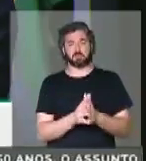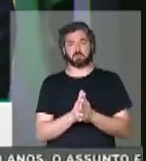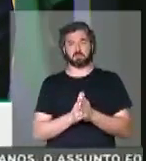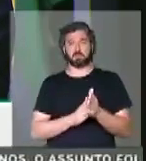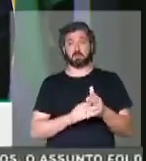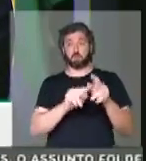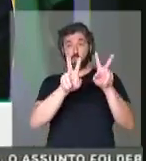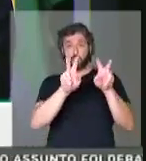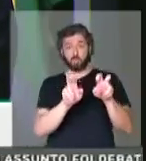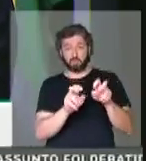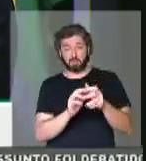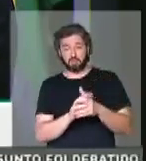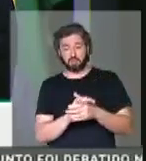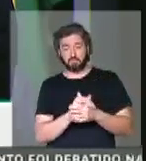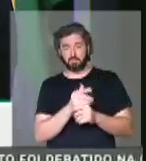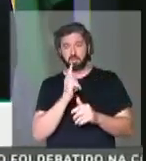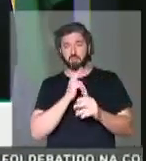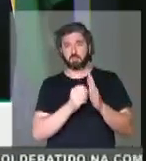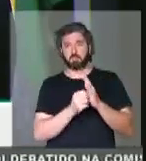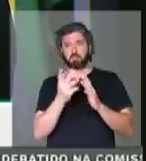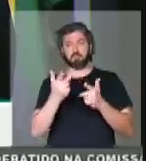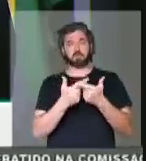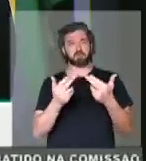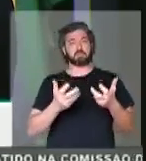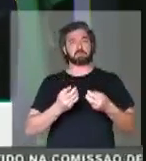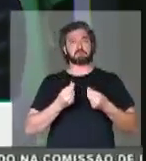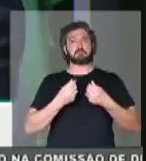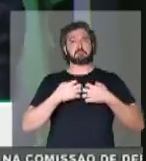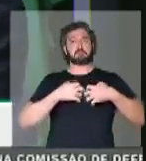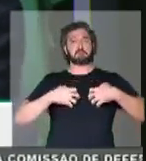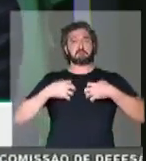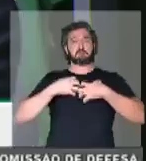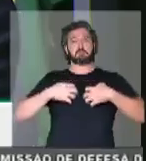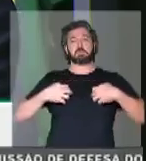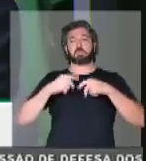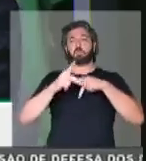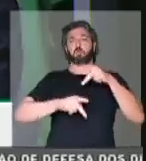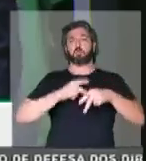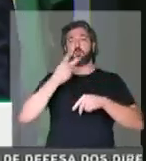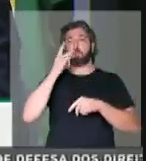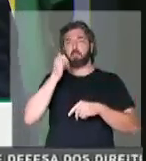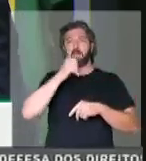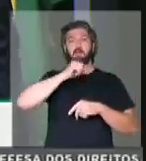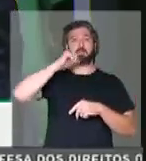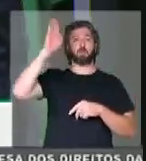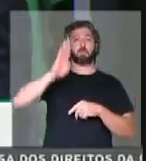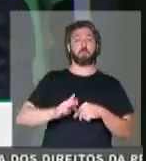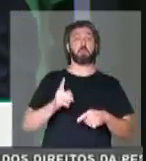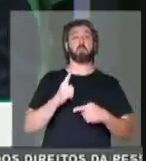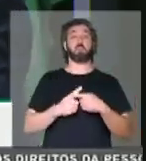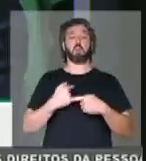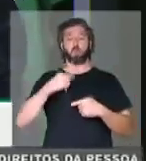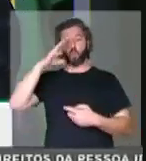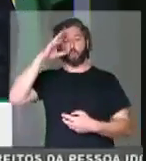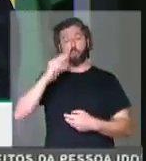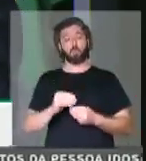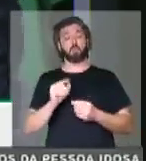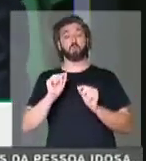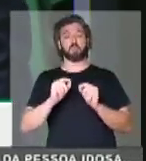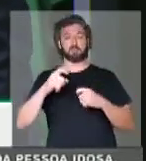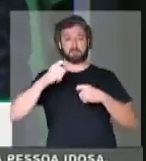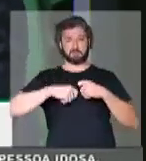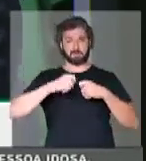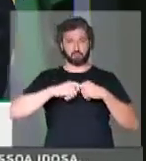tema tem trazido uma série de dissabores para a paz de todo o Brasil. Porque eu compreendo que esta questão